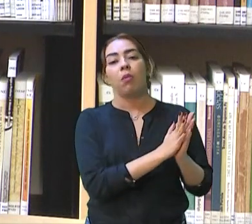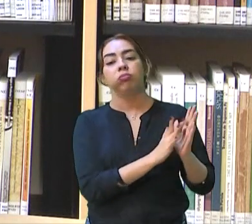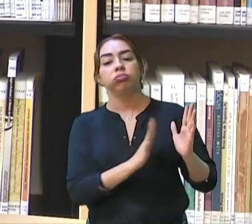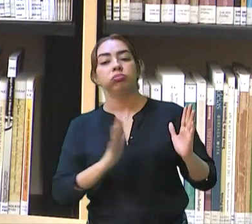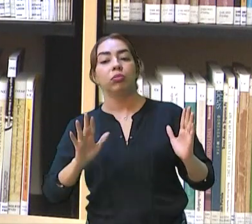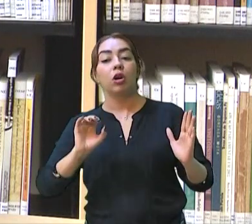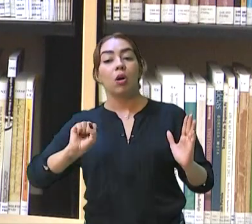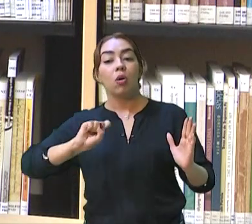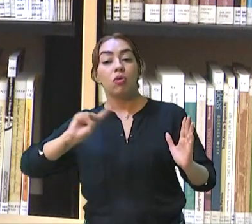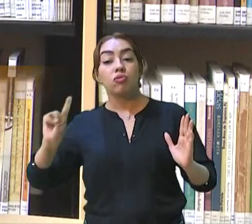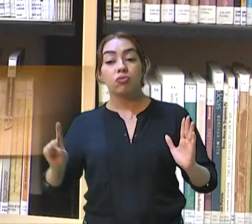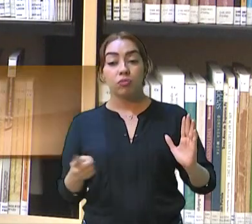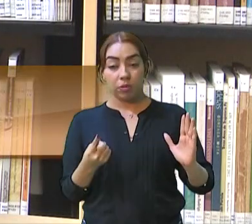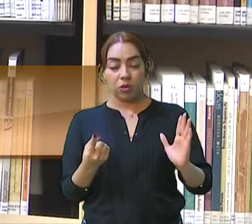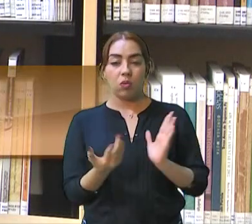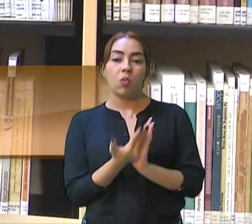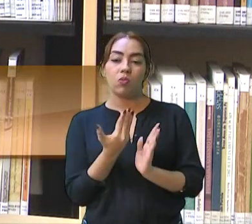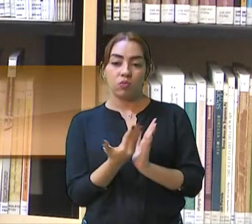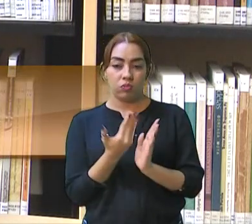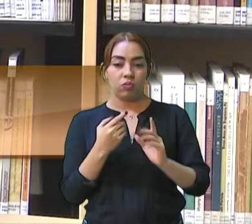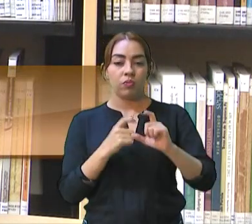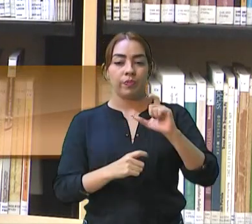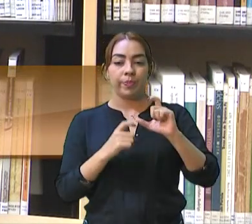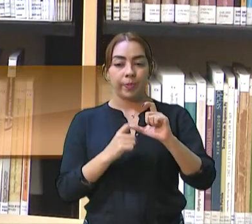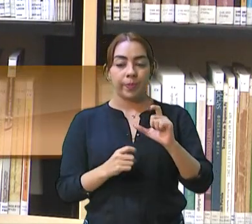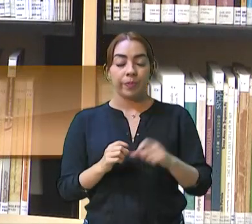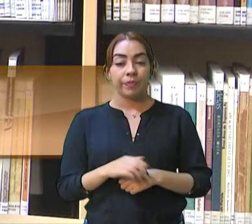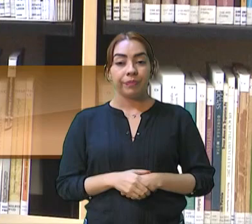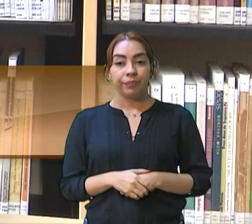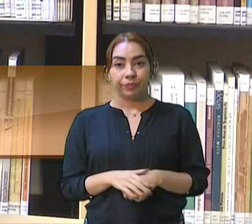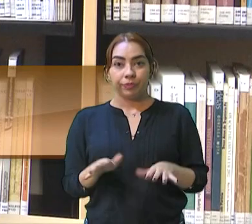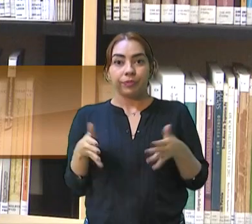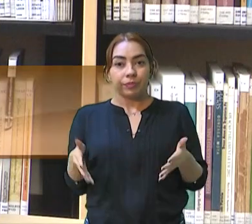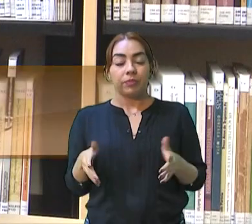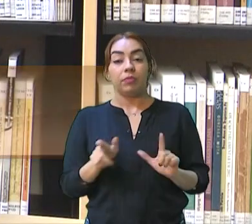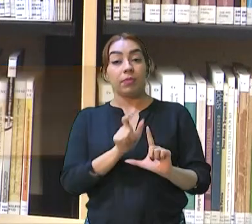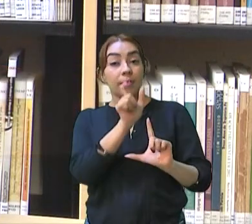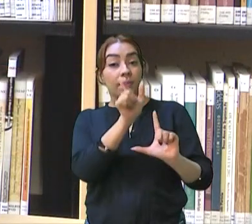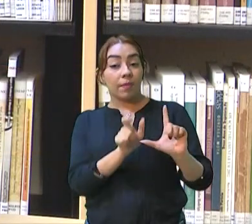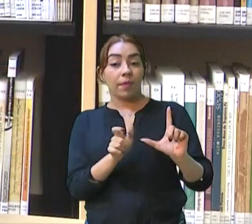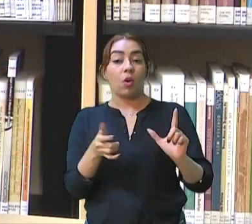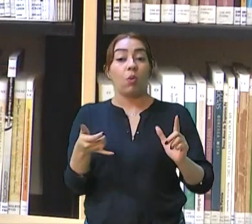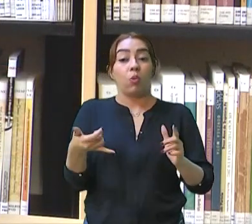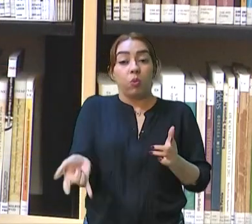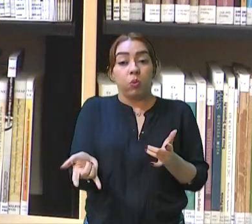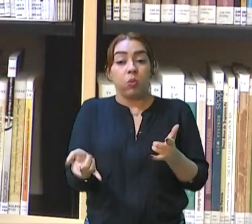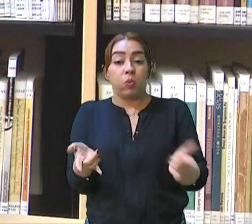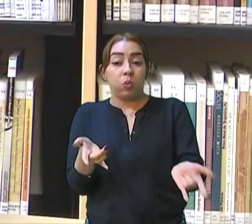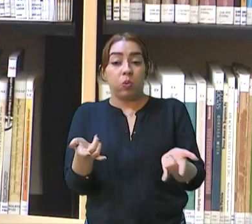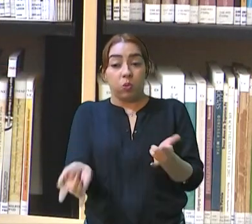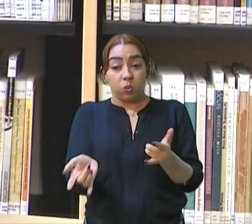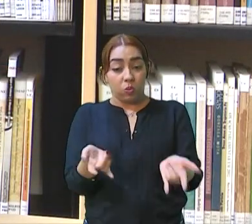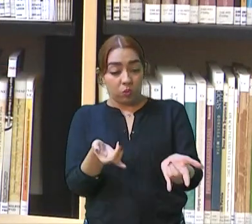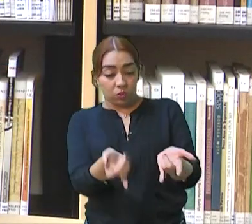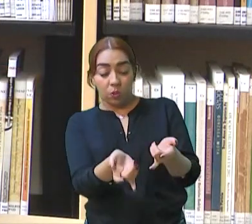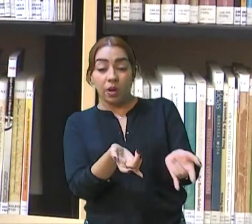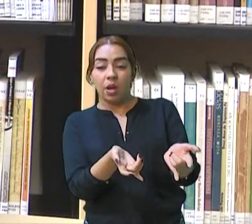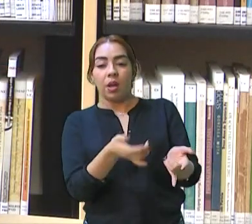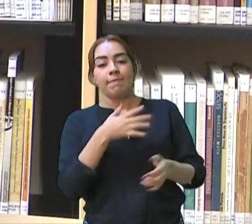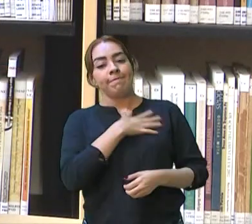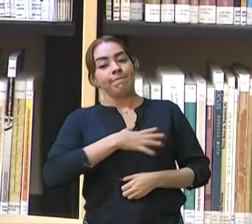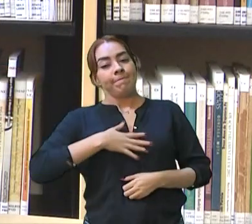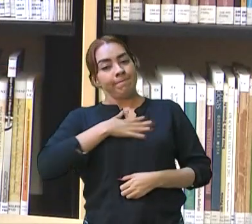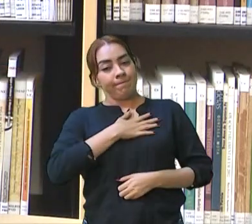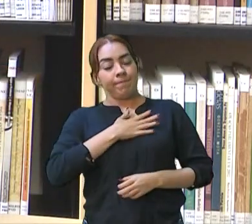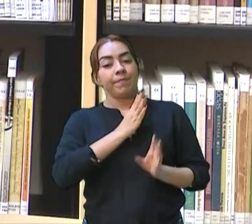casa. Nossa. É. E o Homem-Aranha é um personagem que eu gosto pra caramba, né? Assim, sim, gostei muito, porque